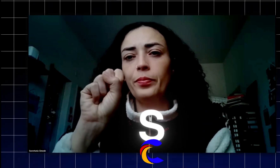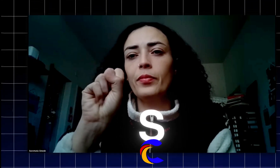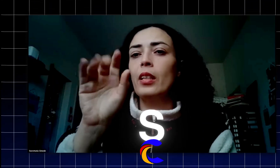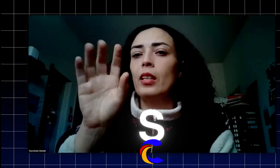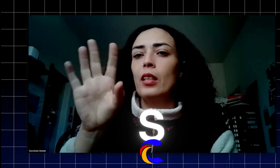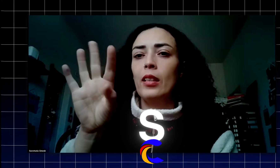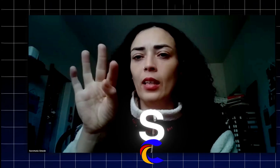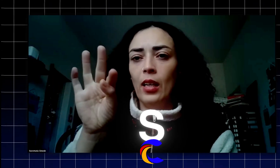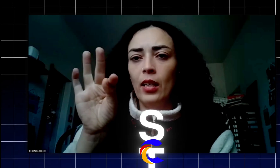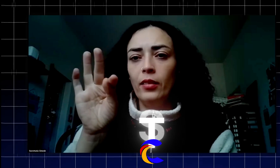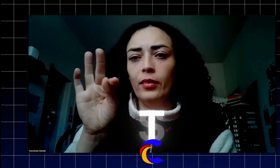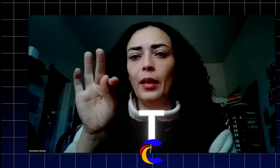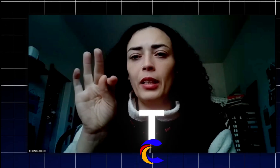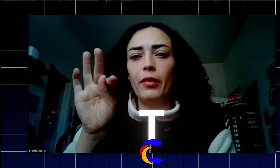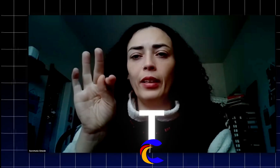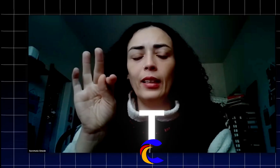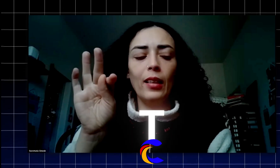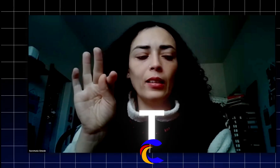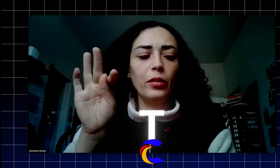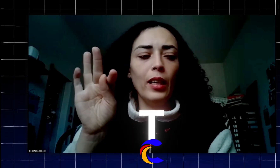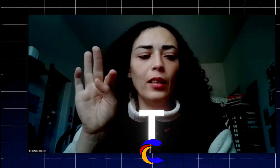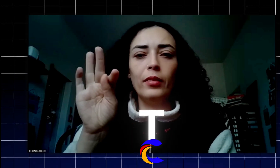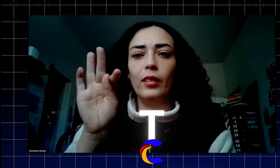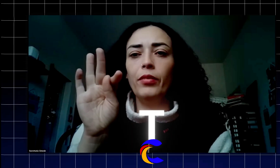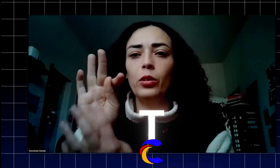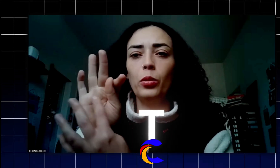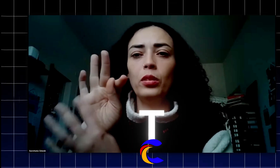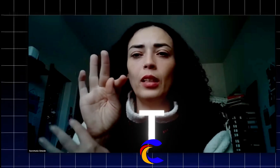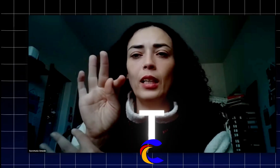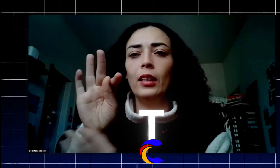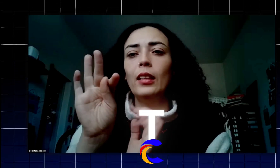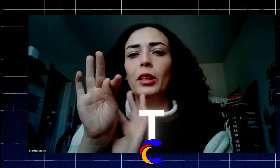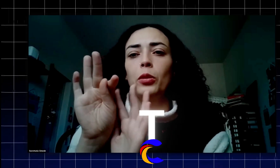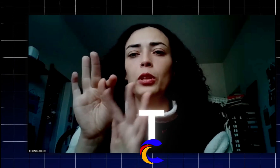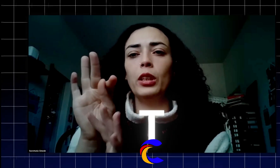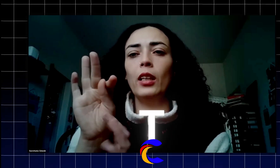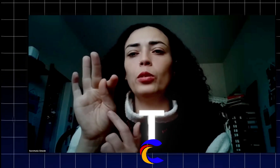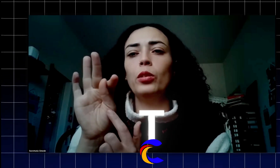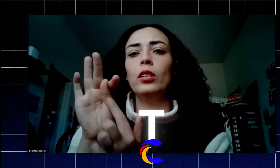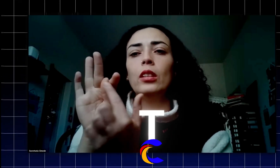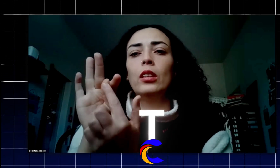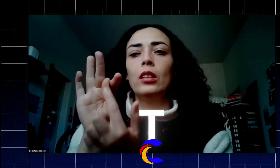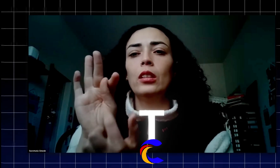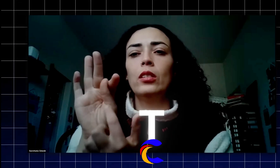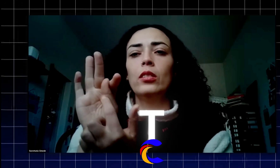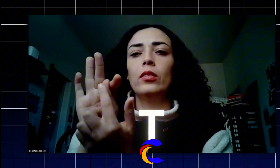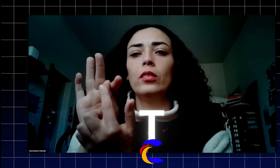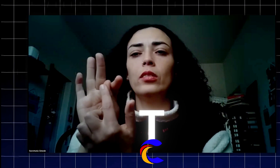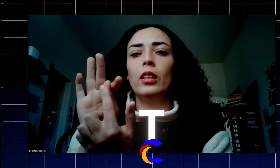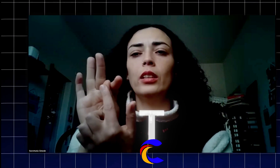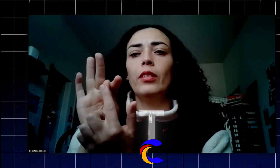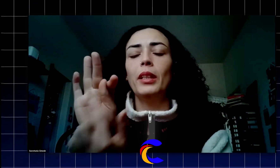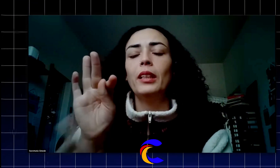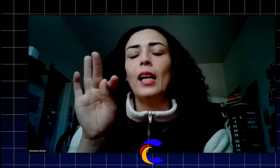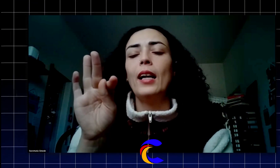S, T. Lembra que eu falei do T? Levantou os três, abaixou o indicador,